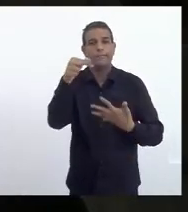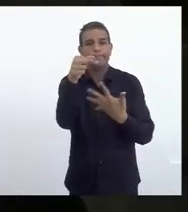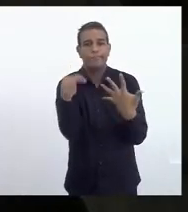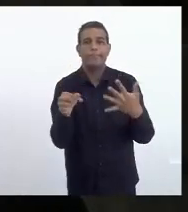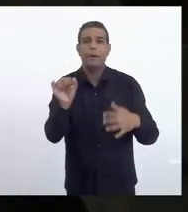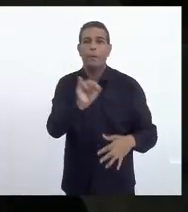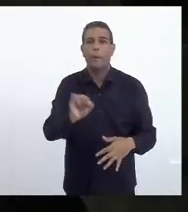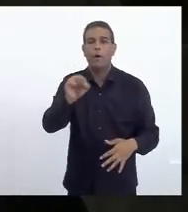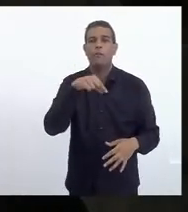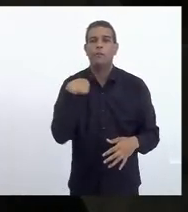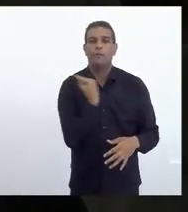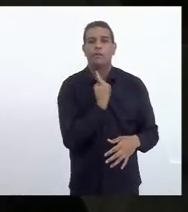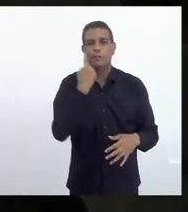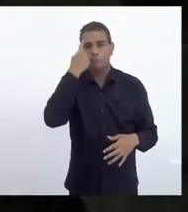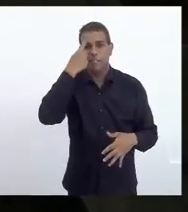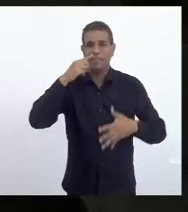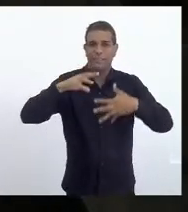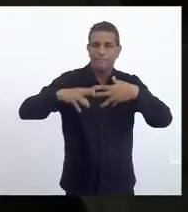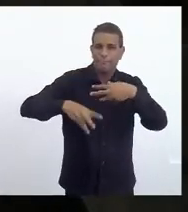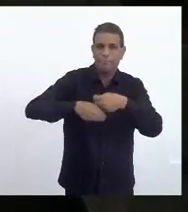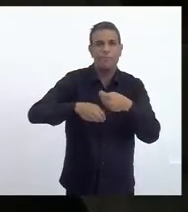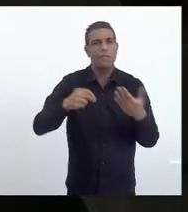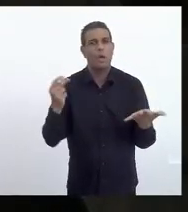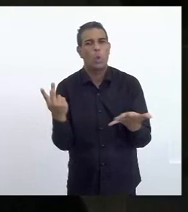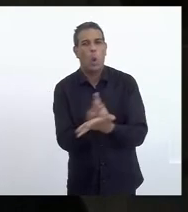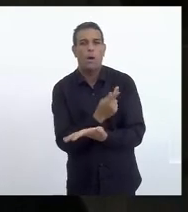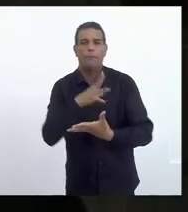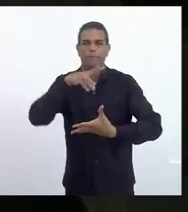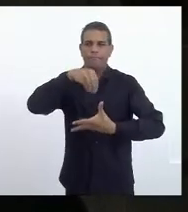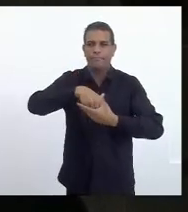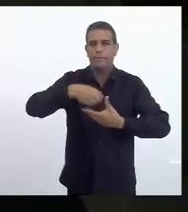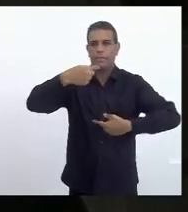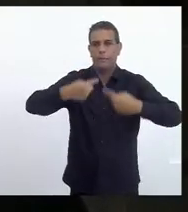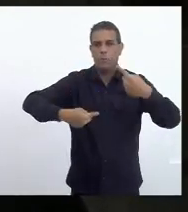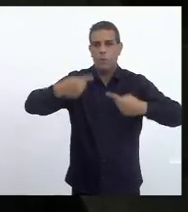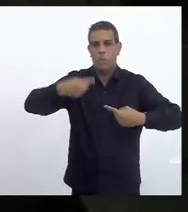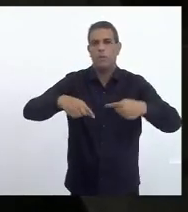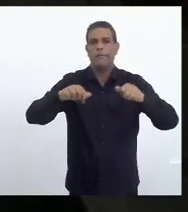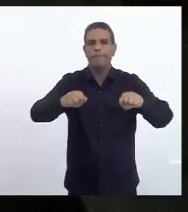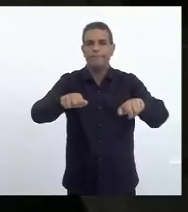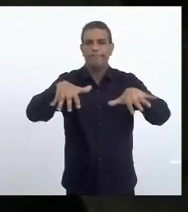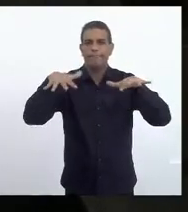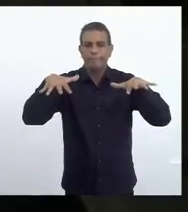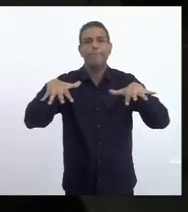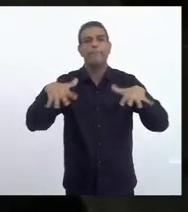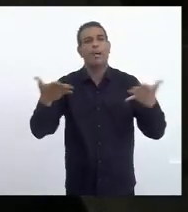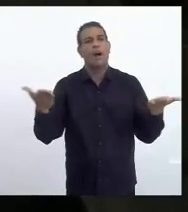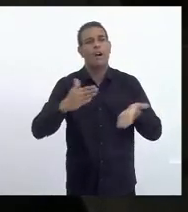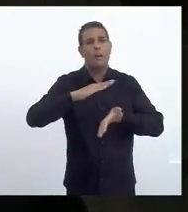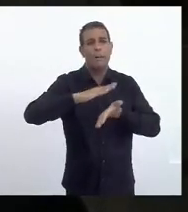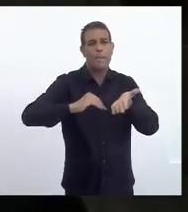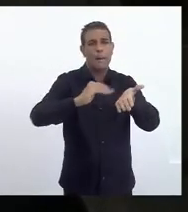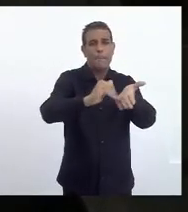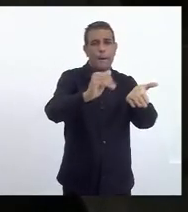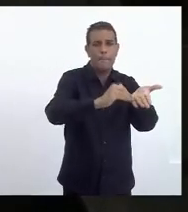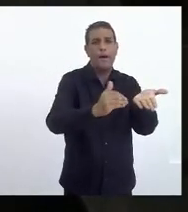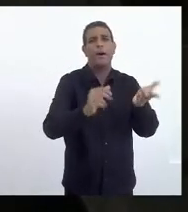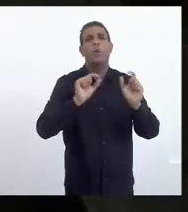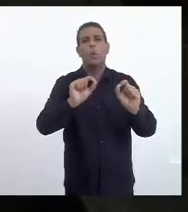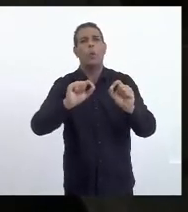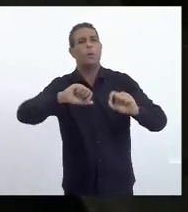elementos importantes um presente entender o que está em jogo na política ambiental brasileira e ao mesmo tempo a demissão emblemática